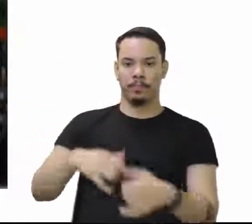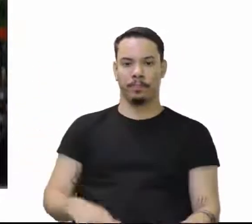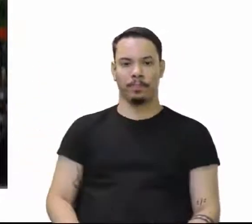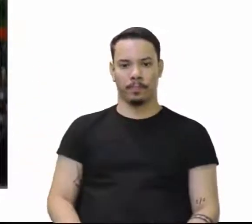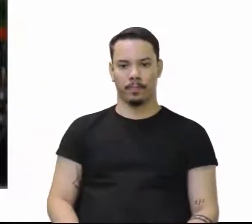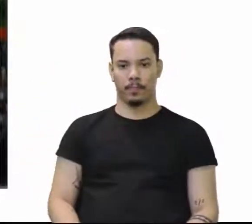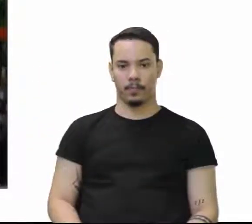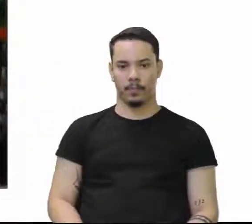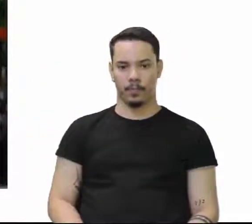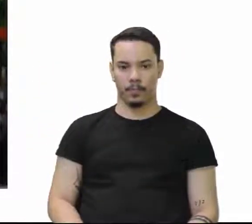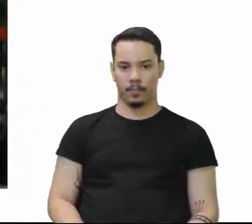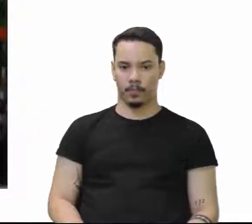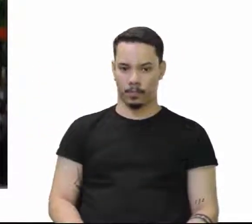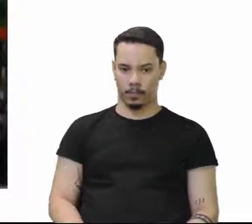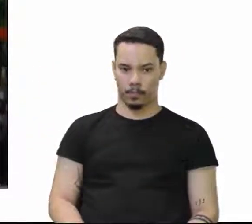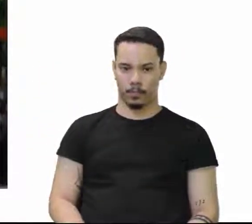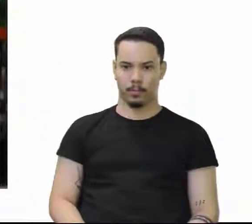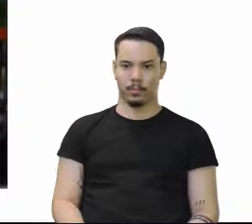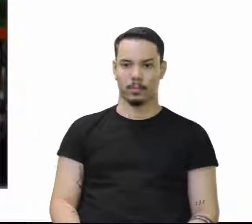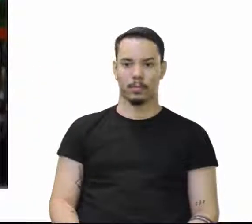Um poste da linha telegráfica.